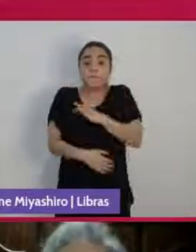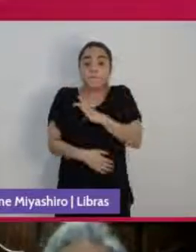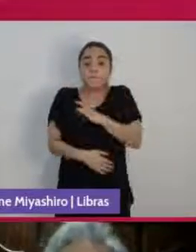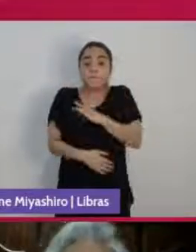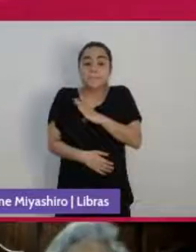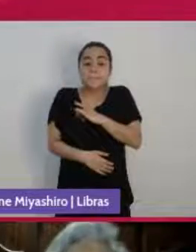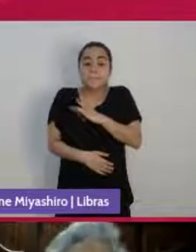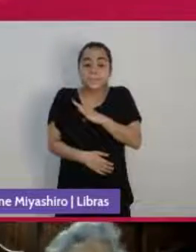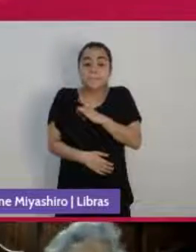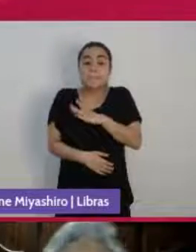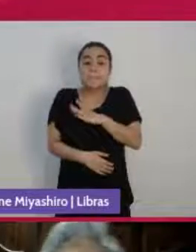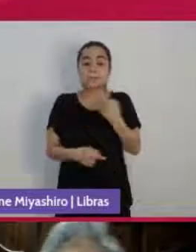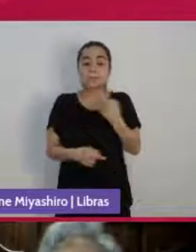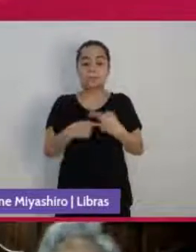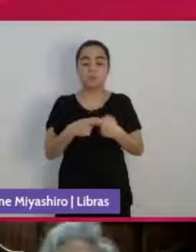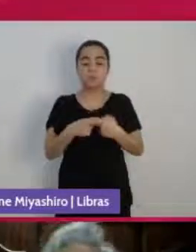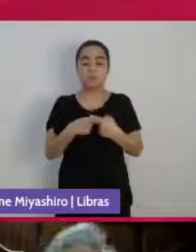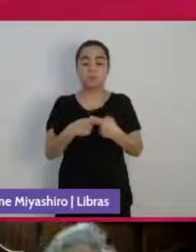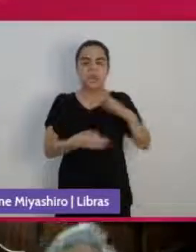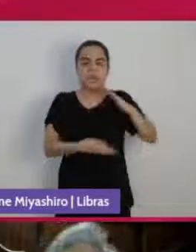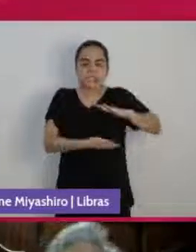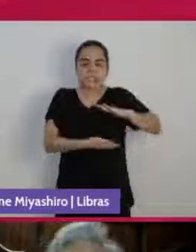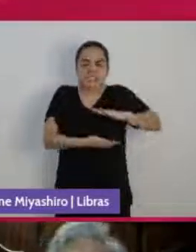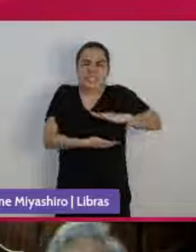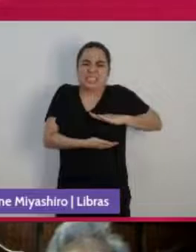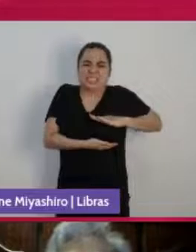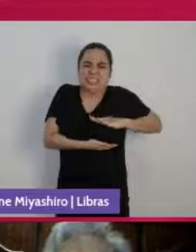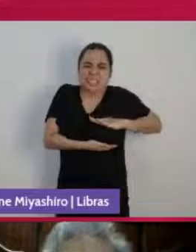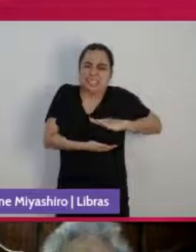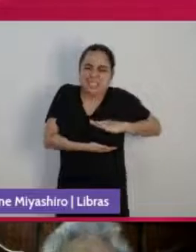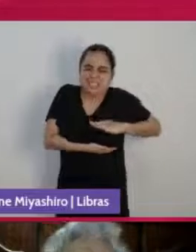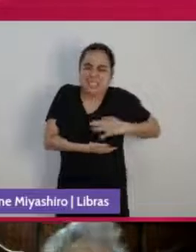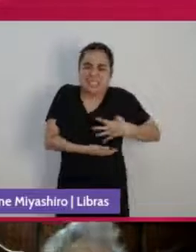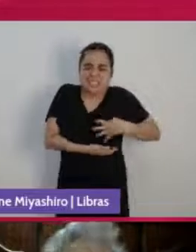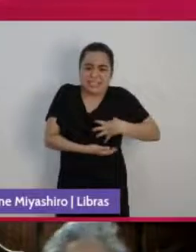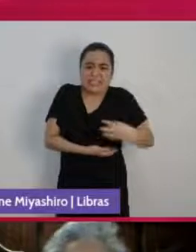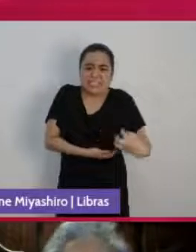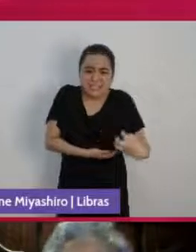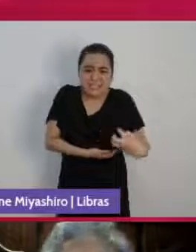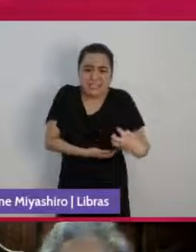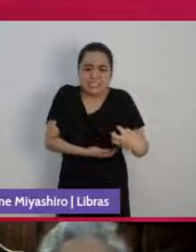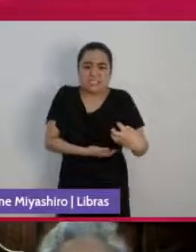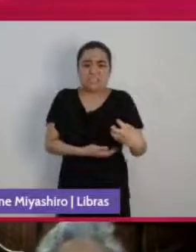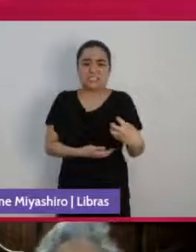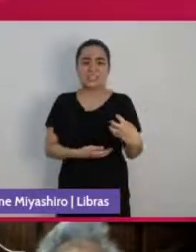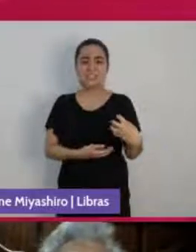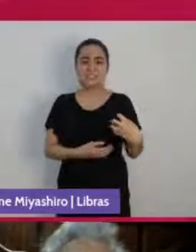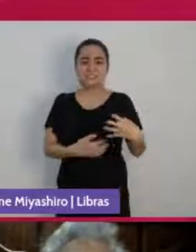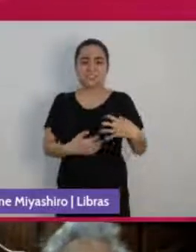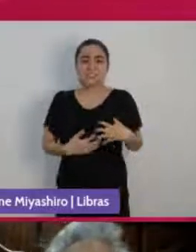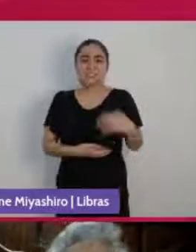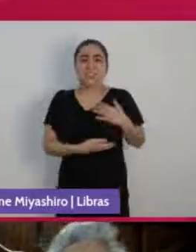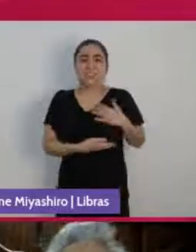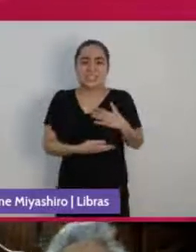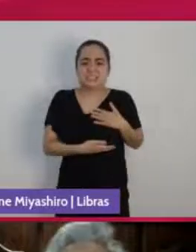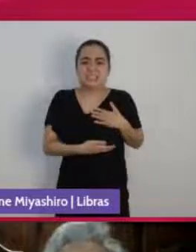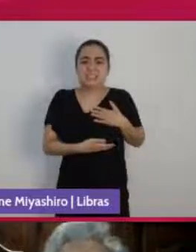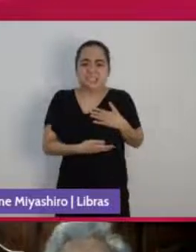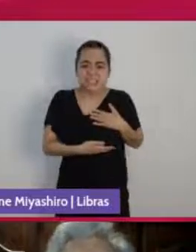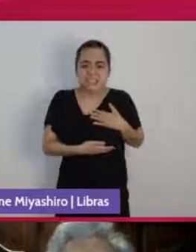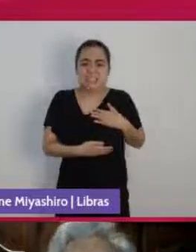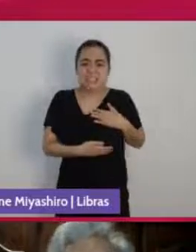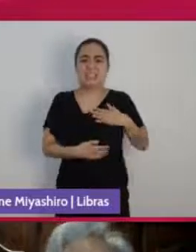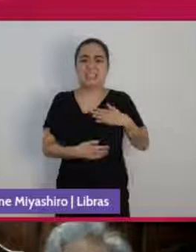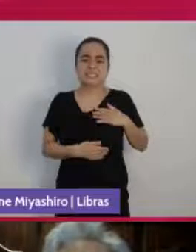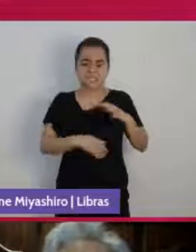pacientes, porque fala que aperta, que arranca a mama fora, que sai com a mama roxa,